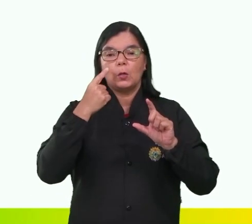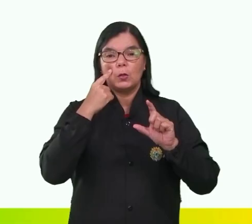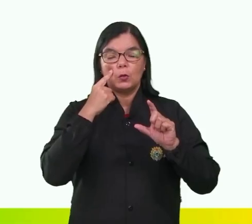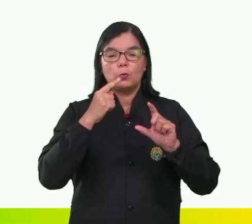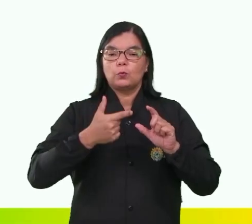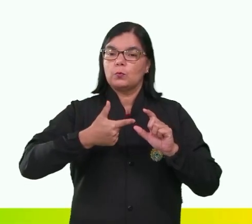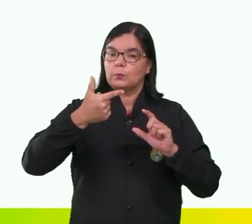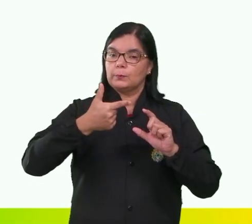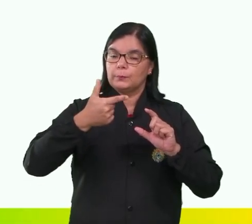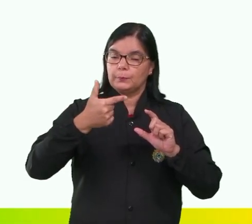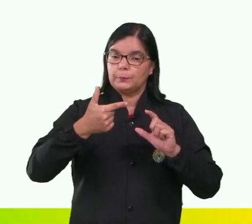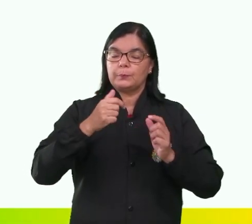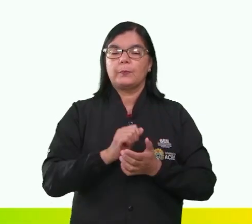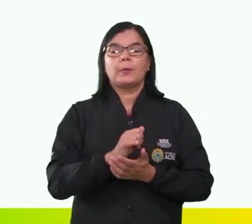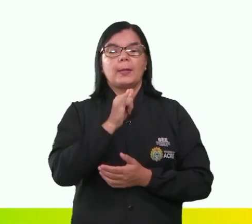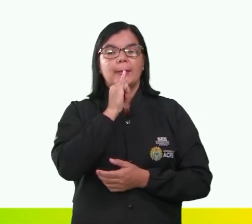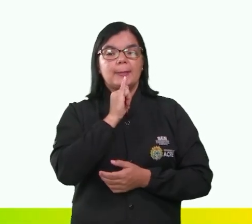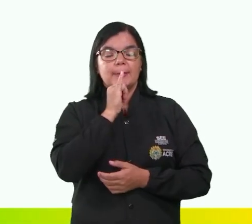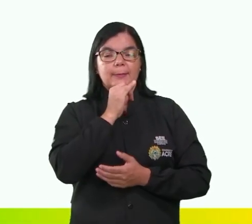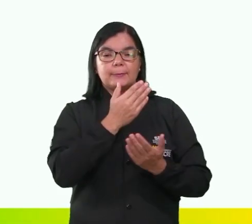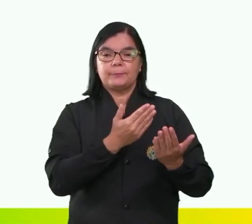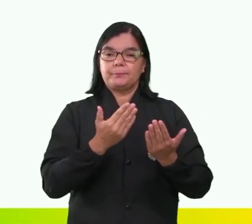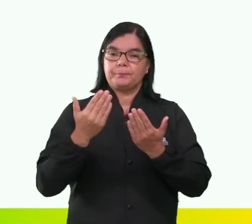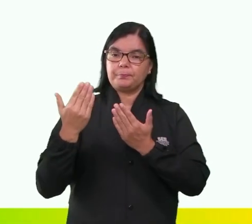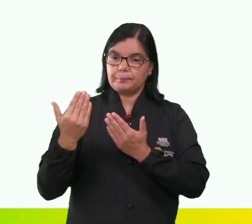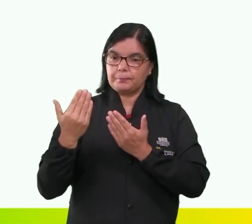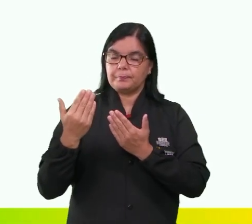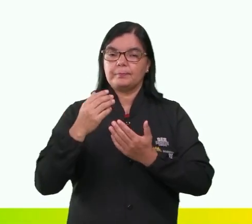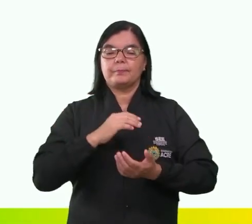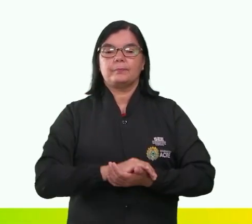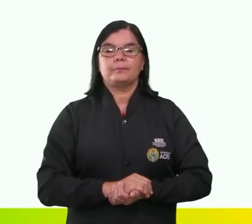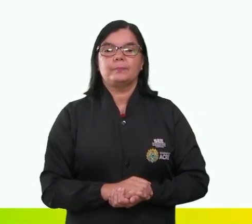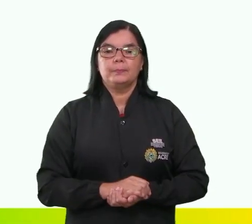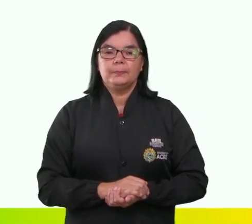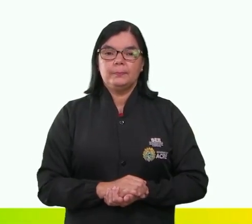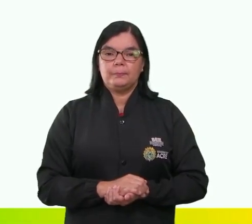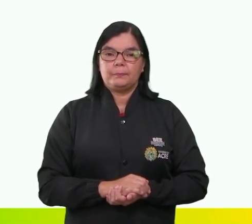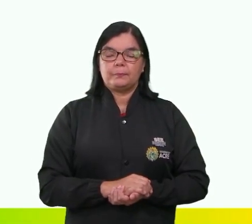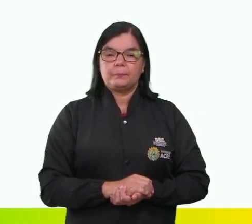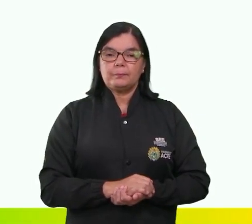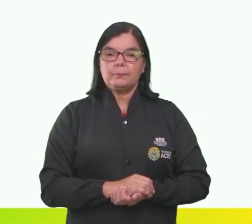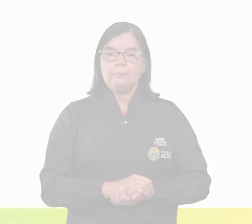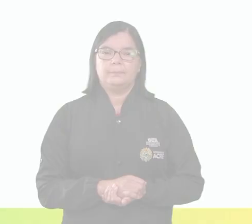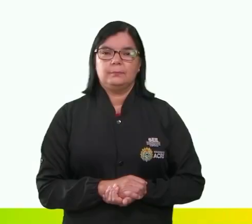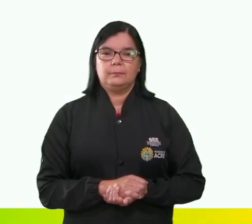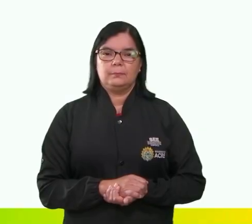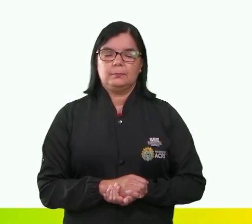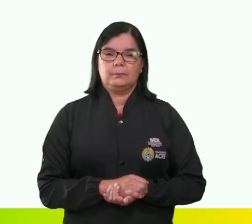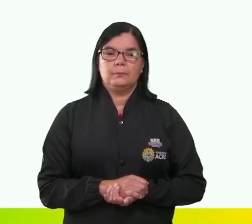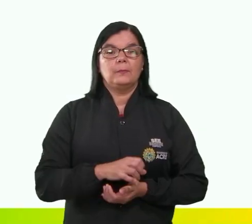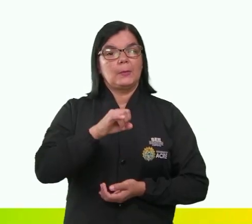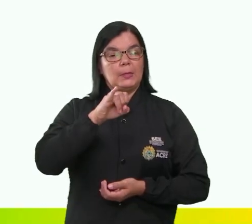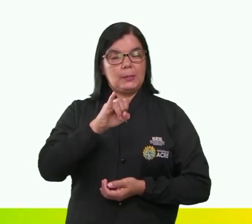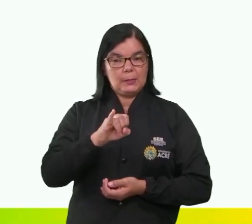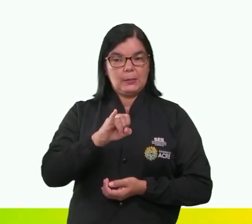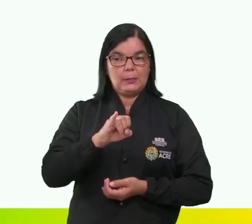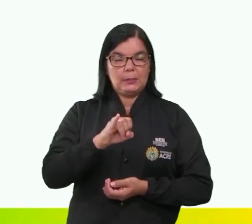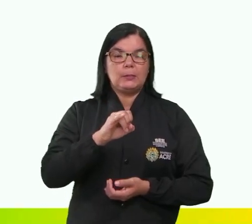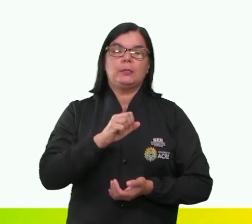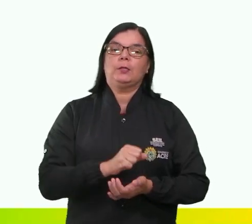o segundo exemplo que você está acompanhando aí, certo? Se